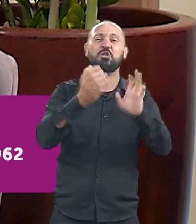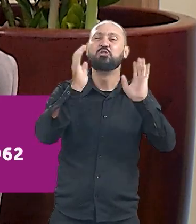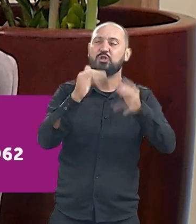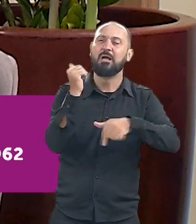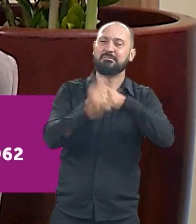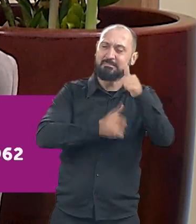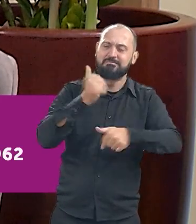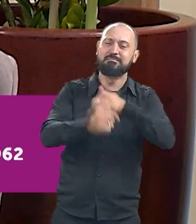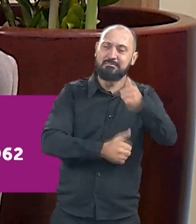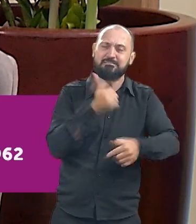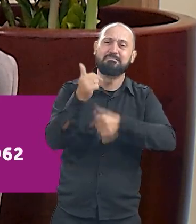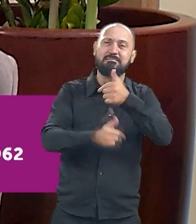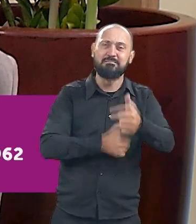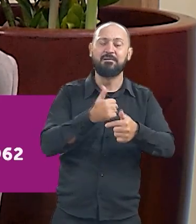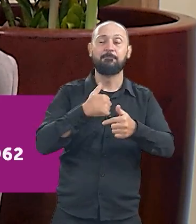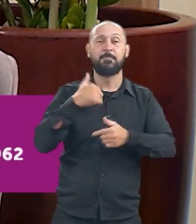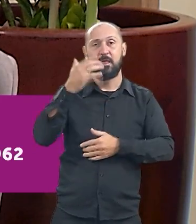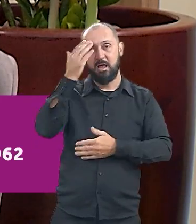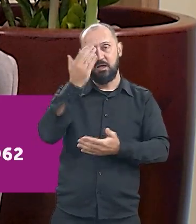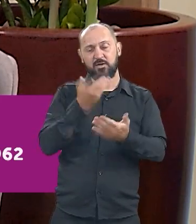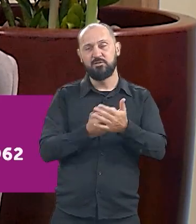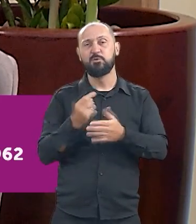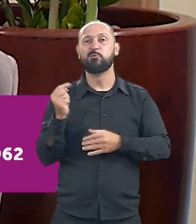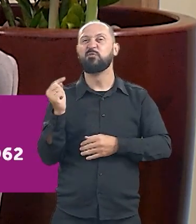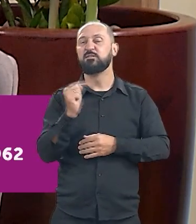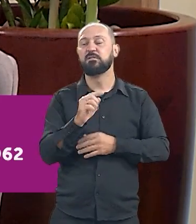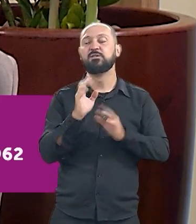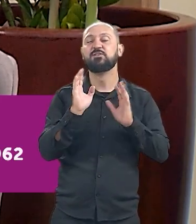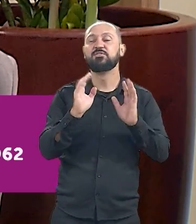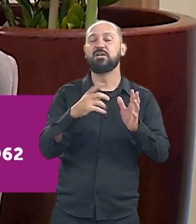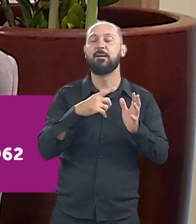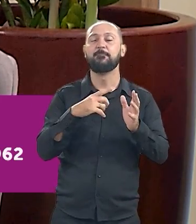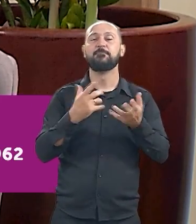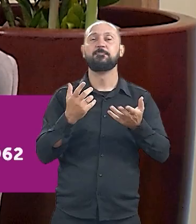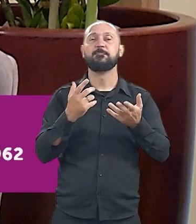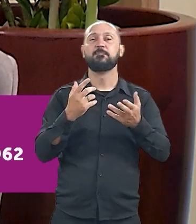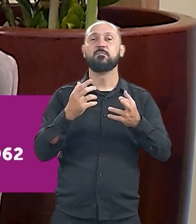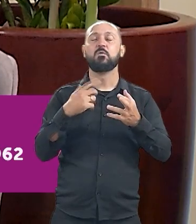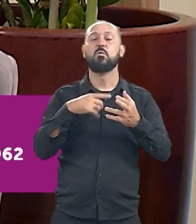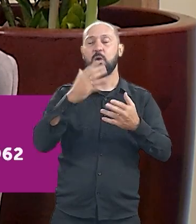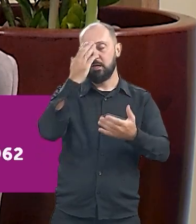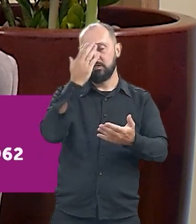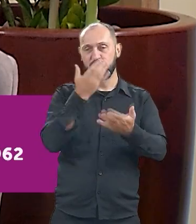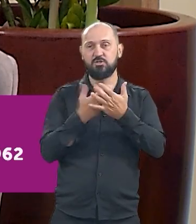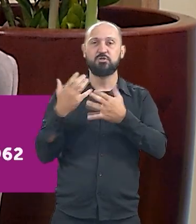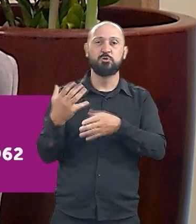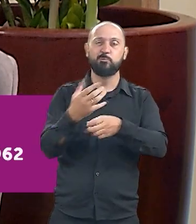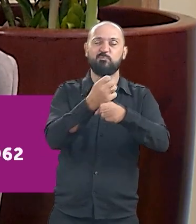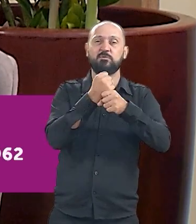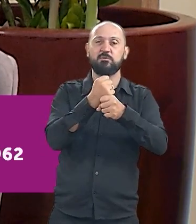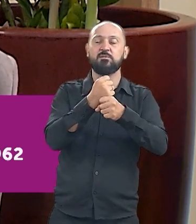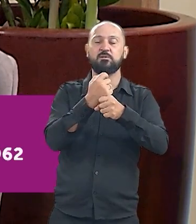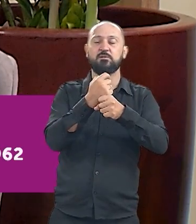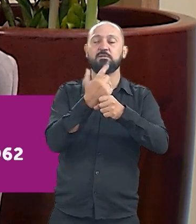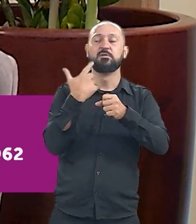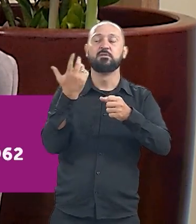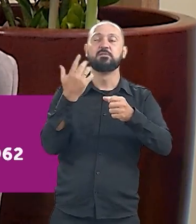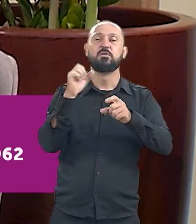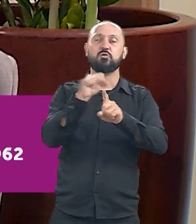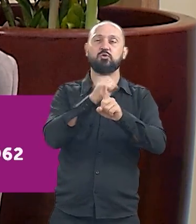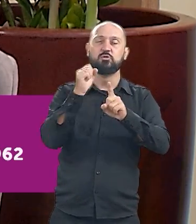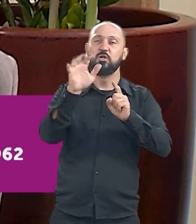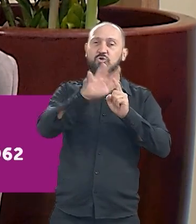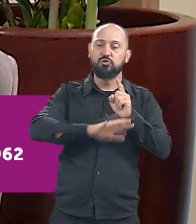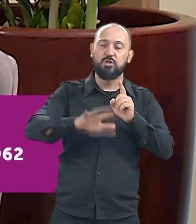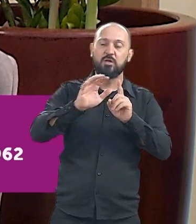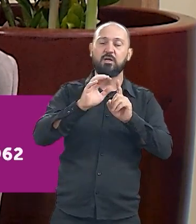que vocês já tenham aí realmente uma credibilidade muito grande diante da sociedade de forma geral. E qual seria o segredo de